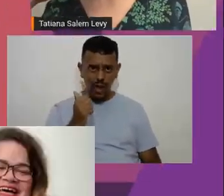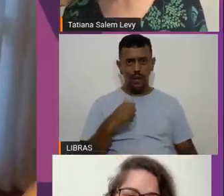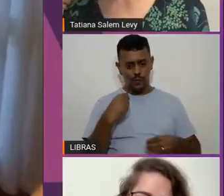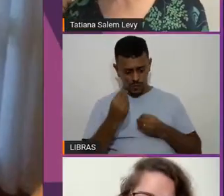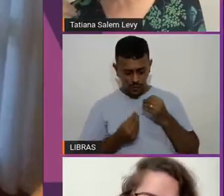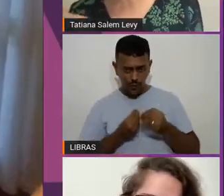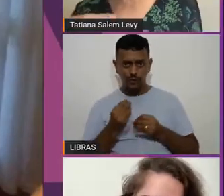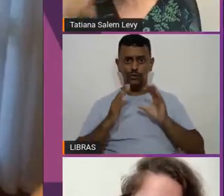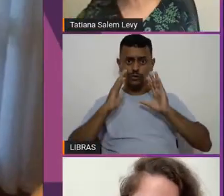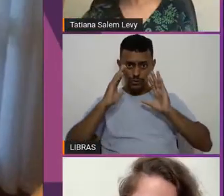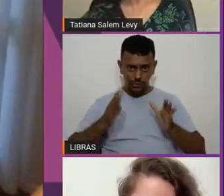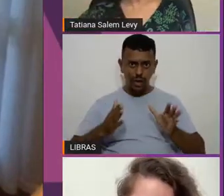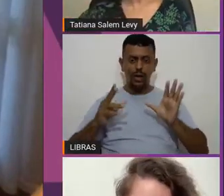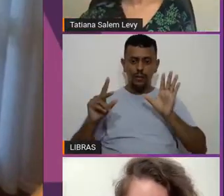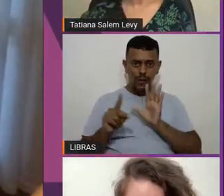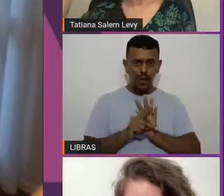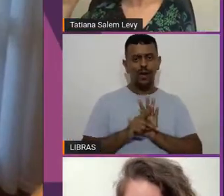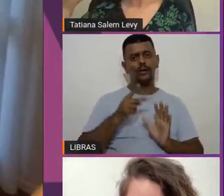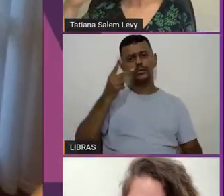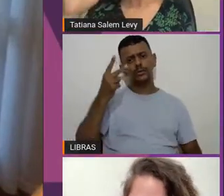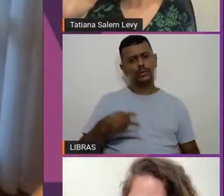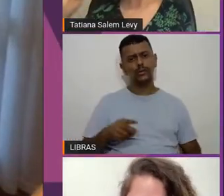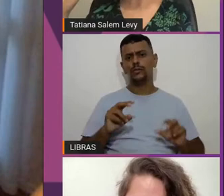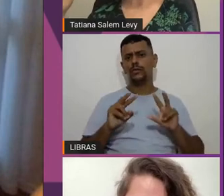aqui pelo menos